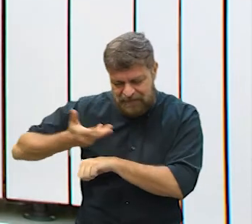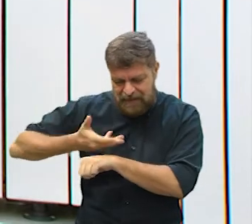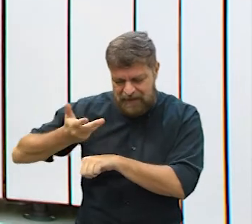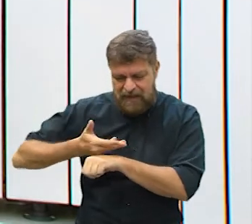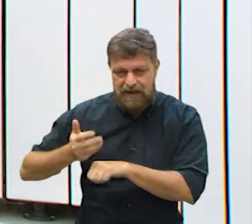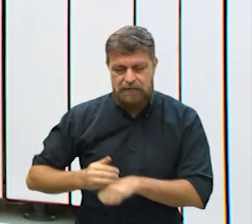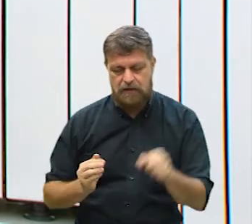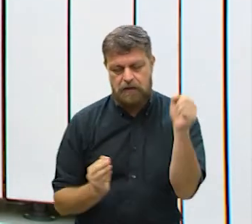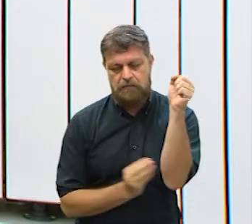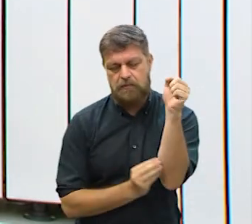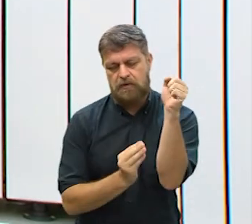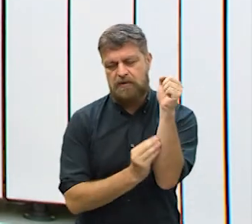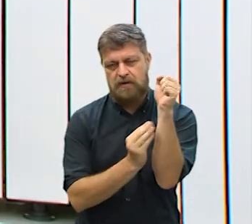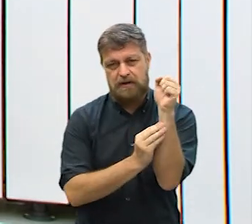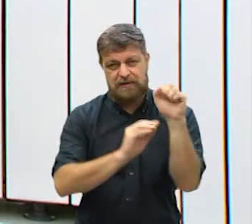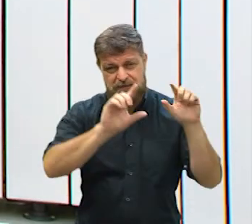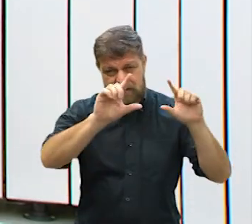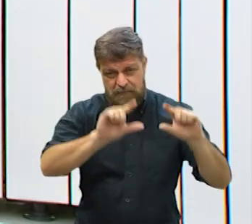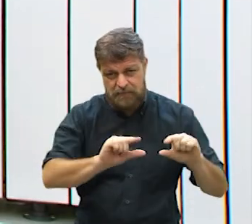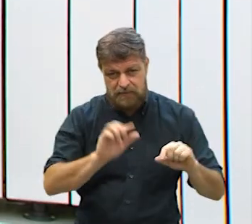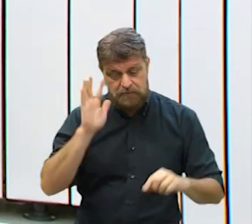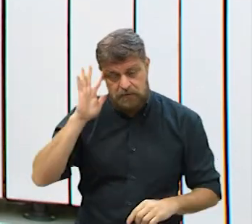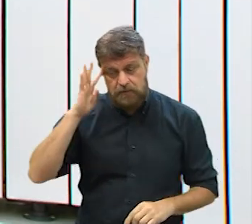menos burocrático, procurar